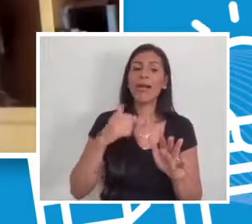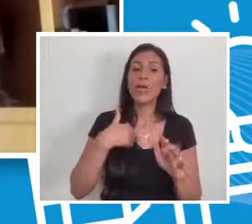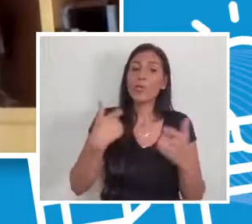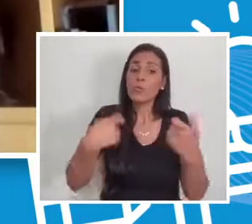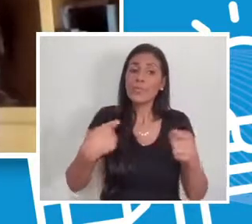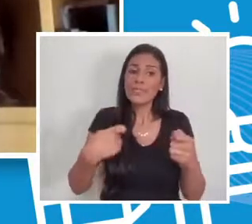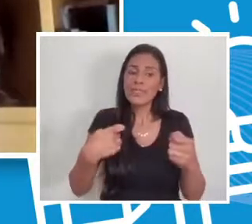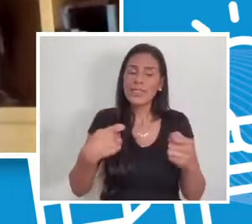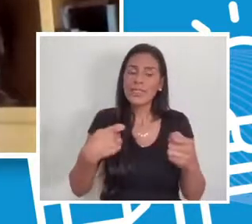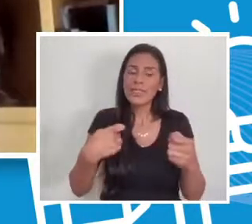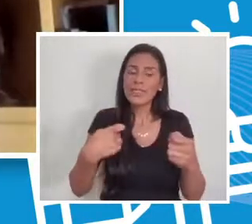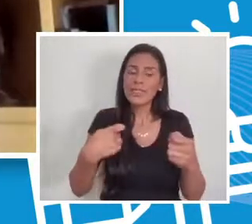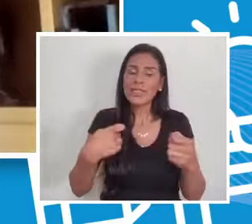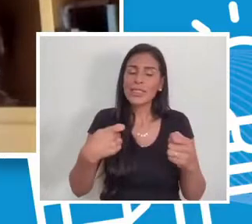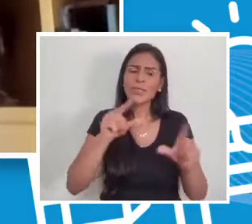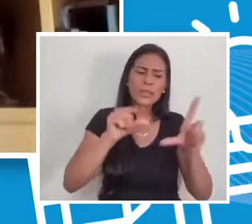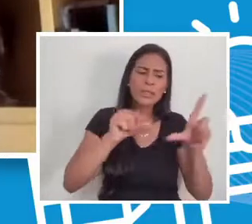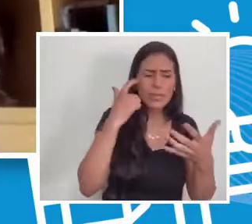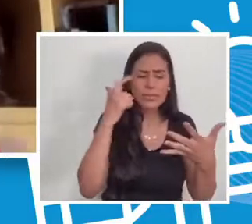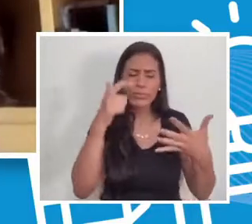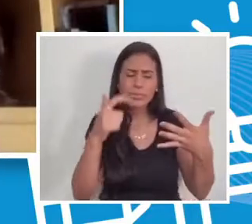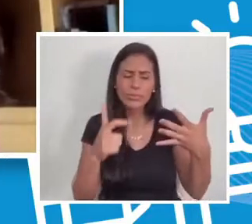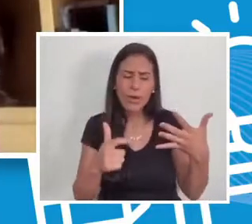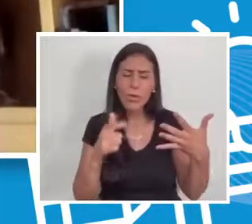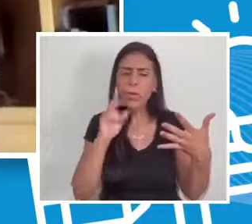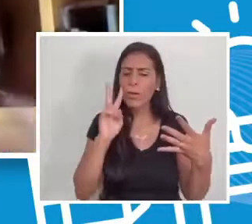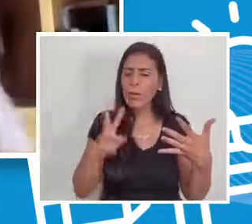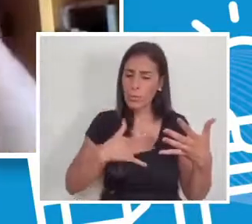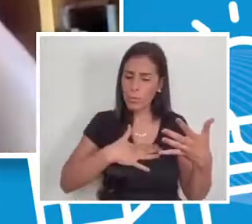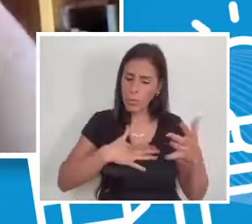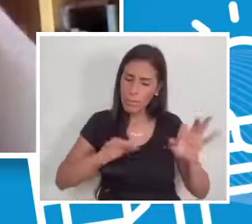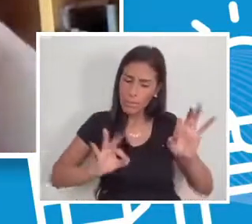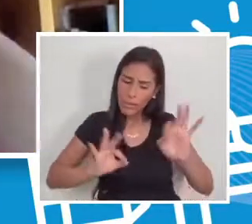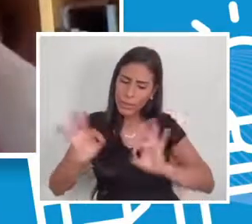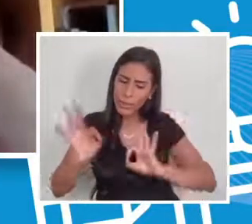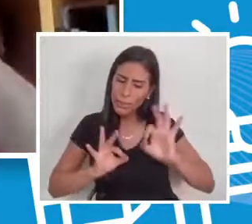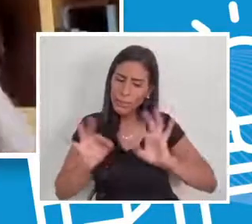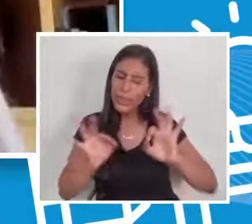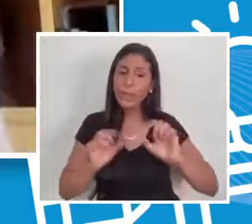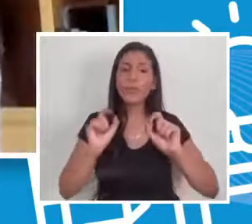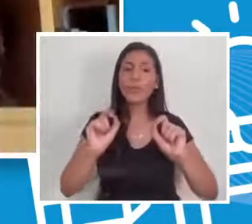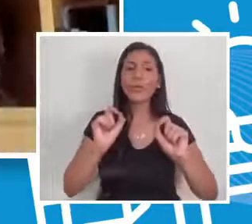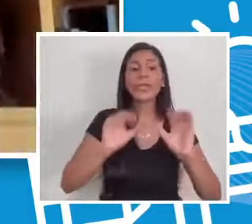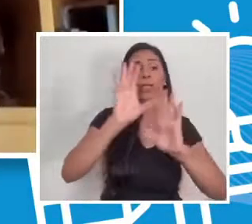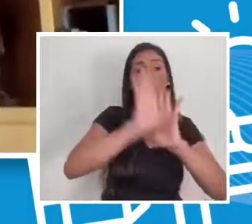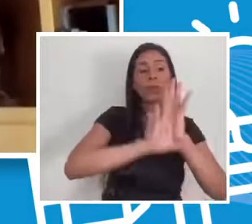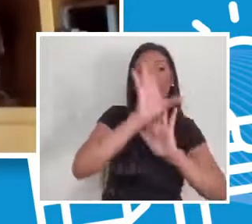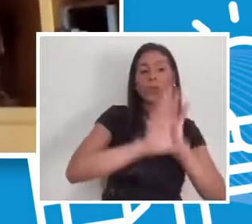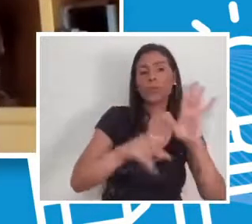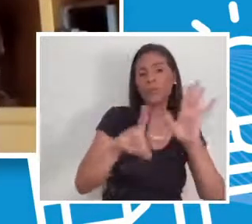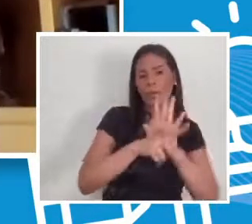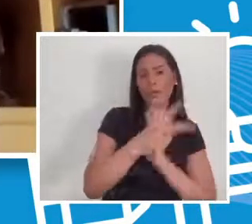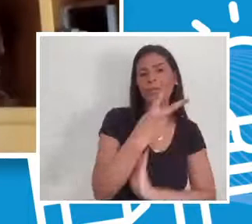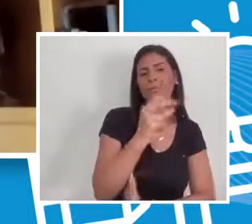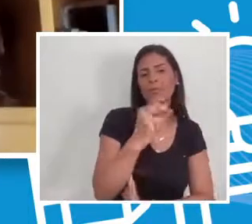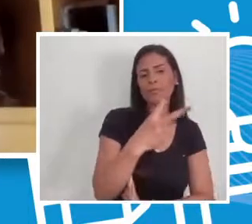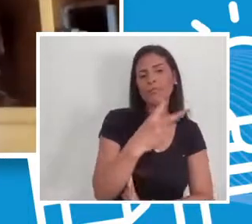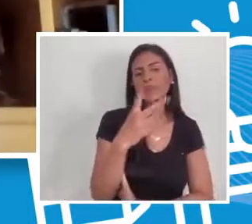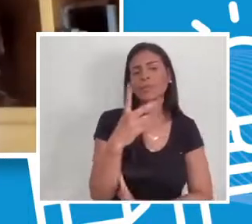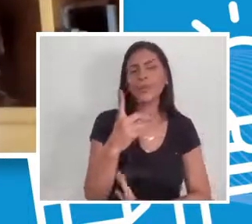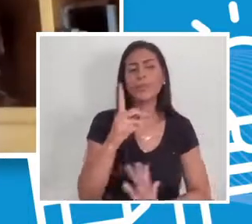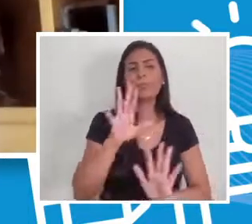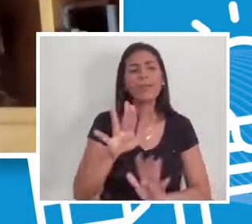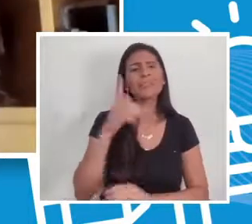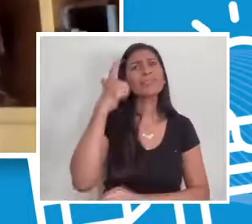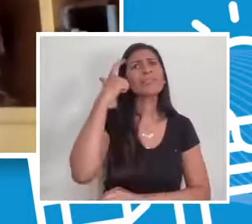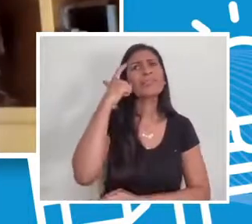planejamento, revendo o currículo atual, que é ainda o que eu tenho para 2021, pensando assim, como